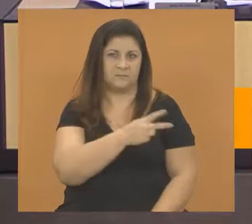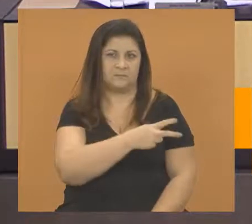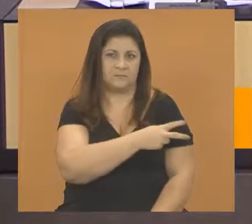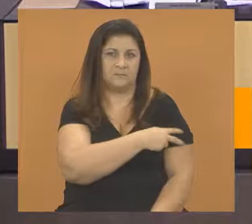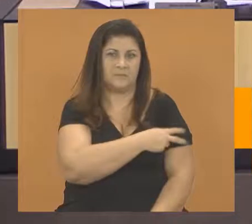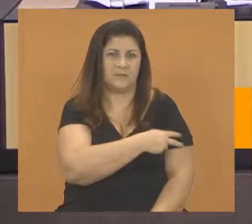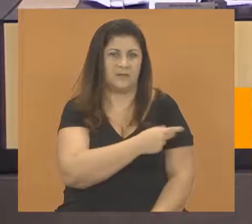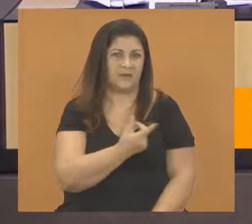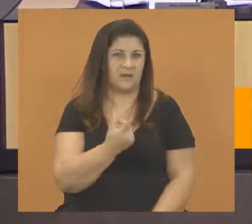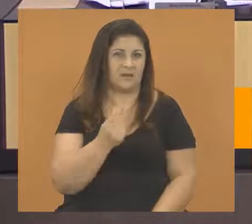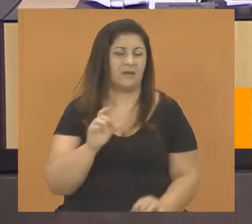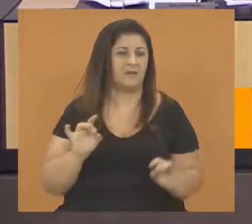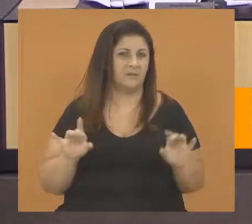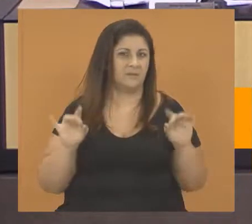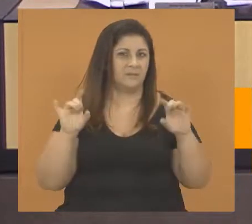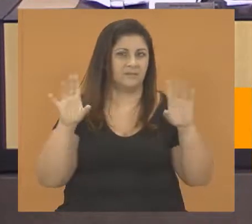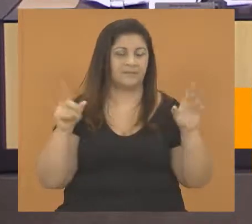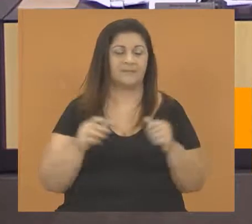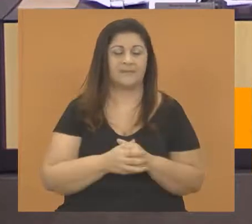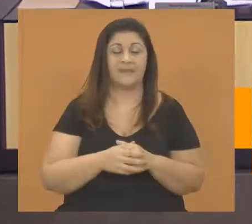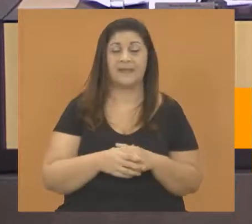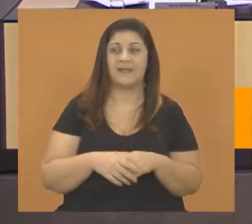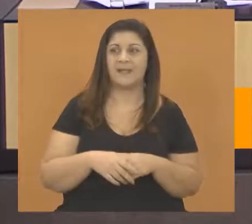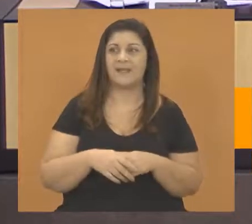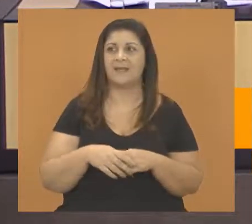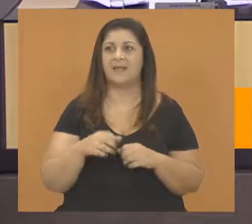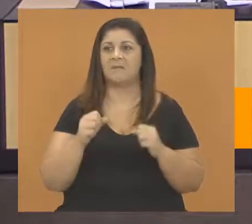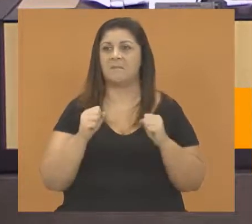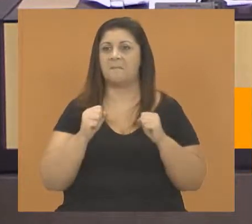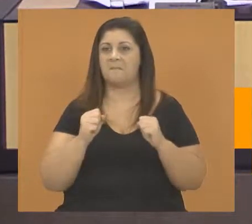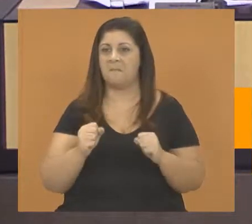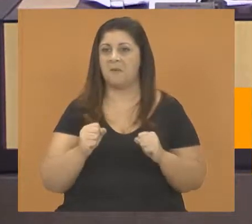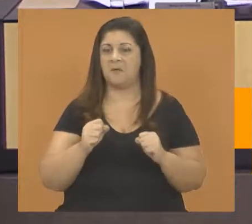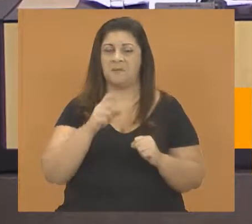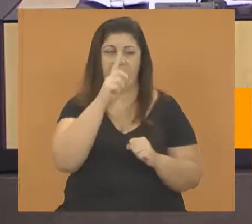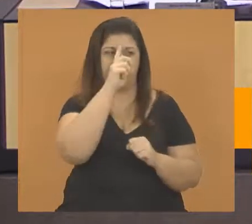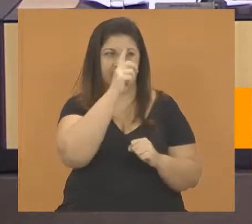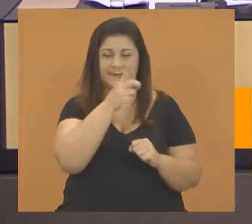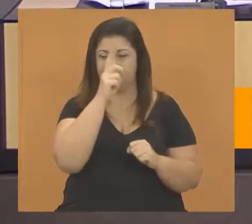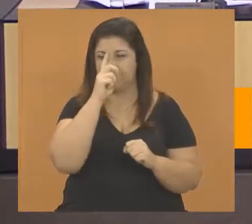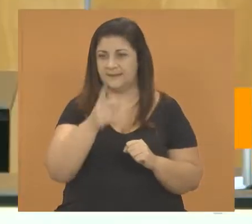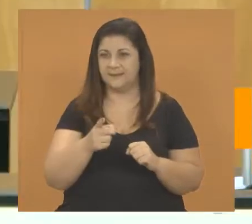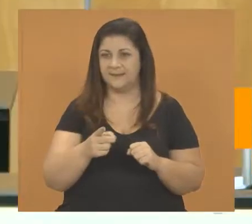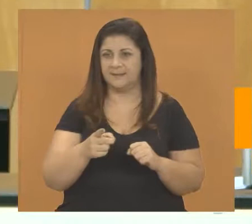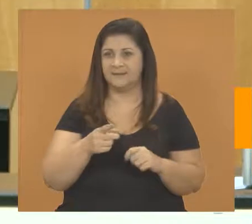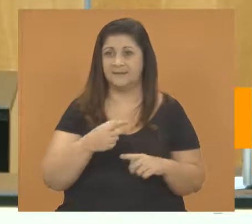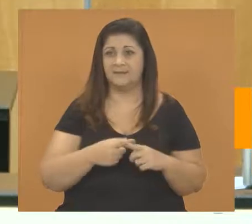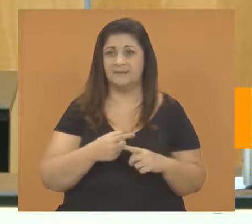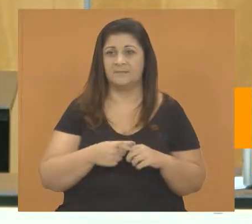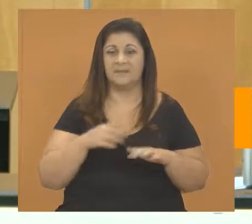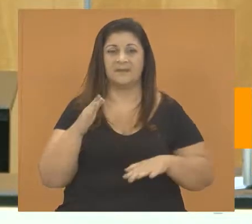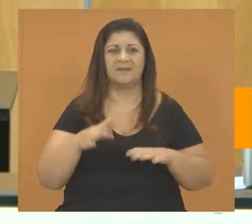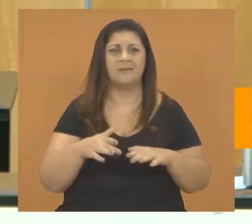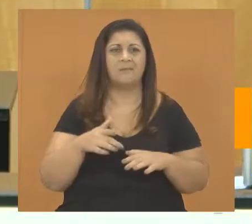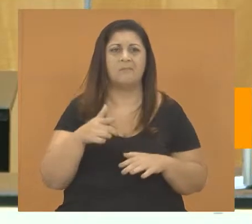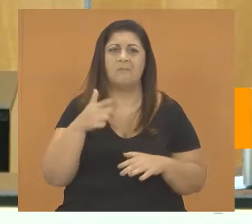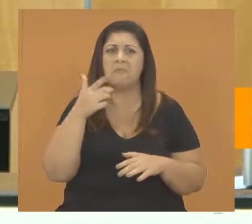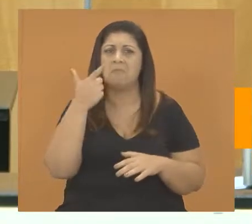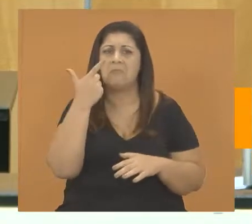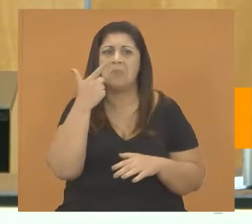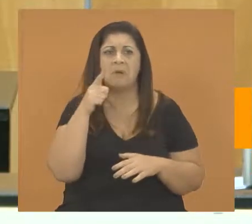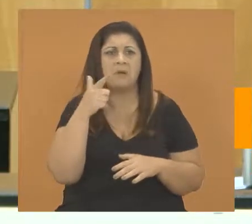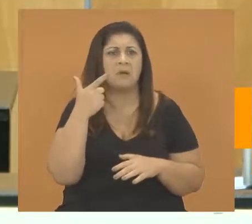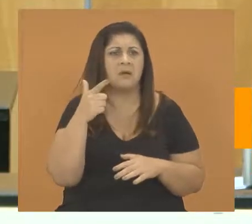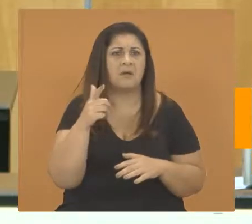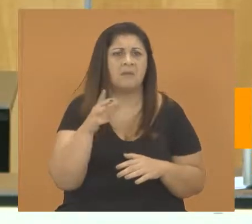nomeado para chefiar a organizar a diretoria muitas vezes por pela falta de experiência na rede